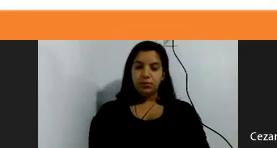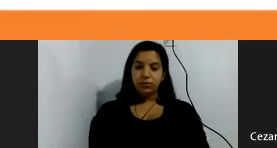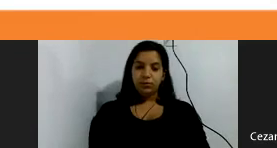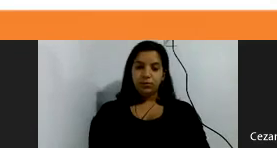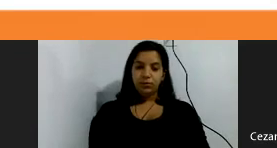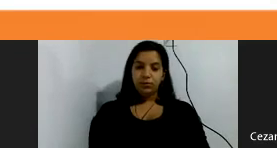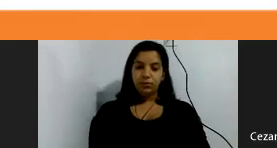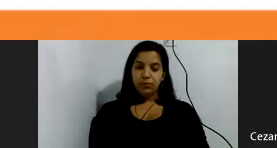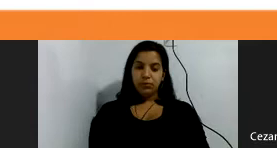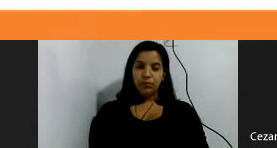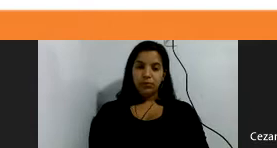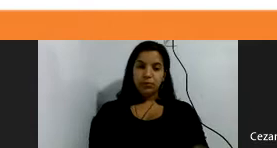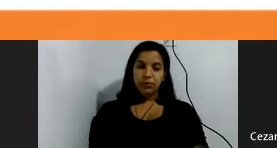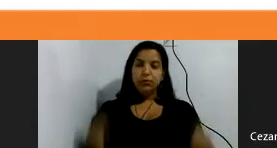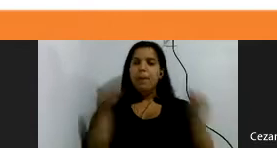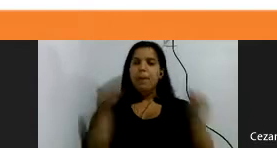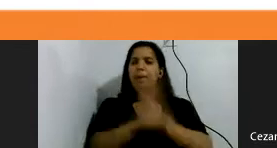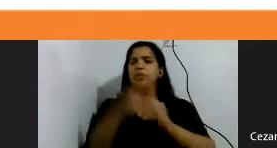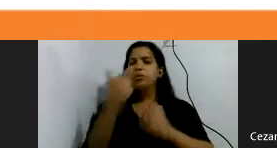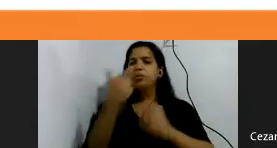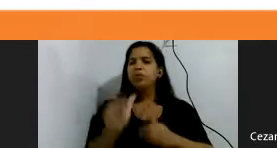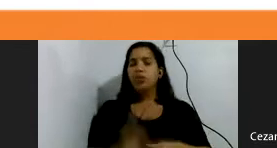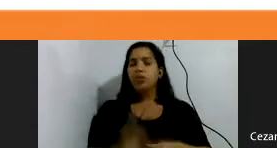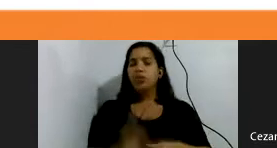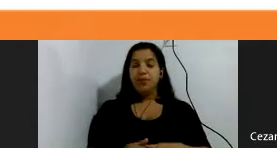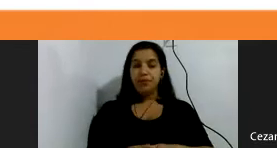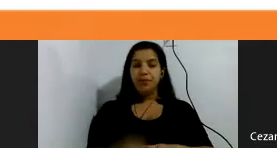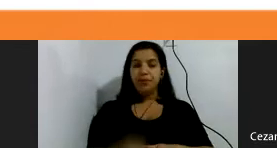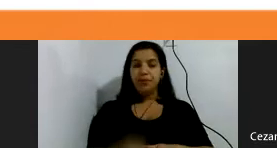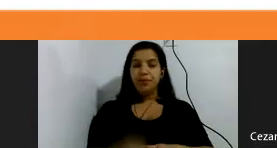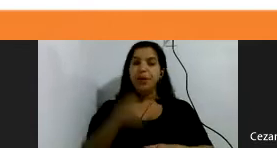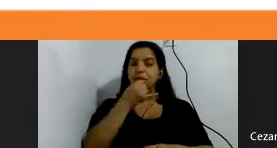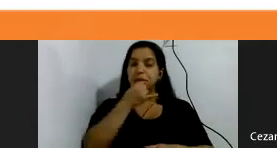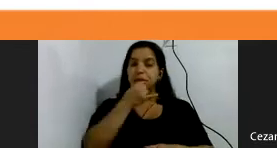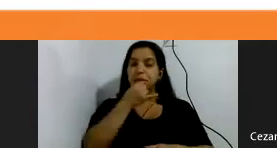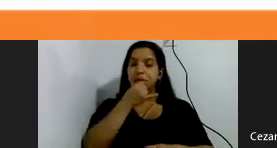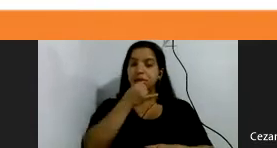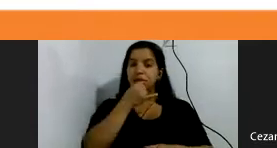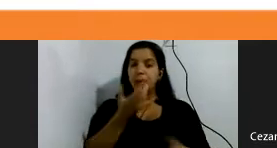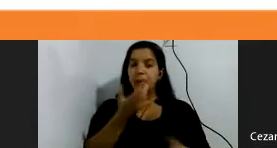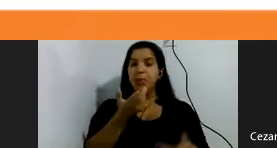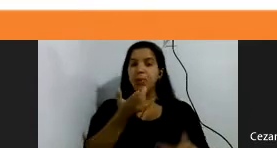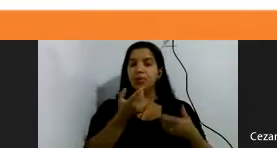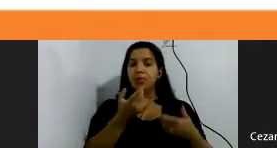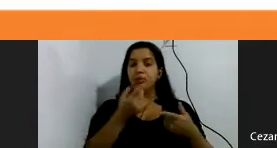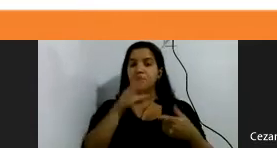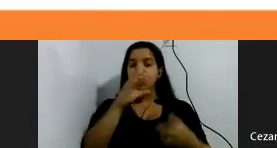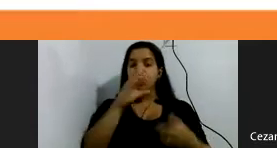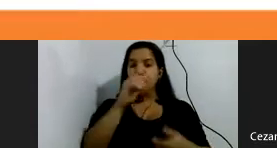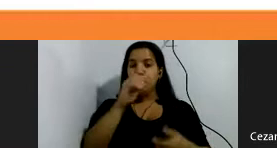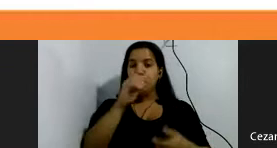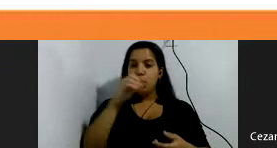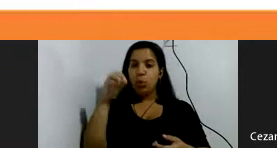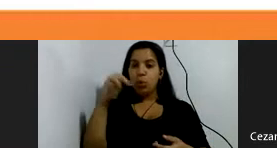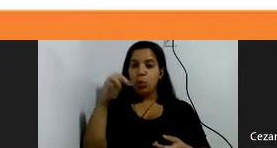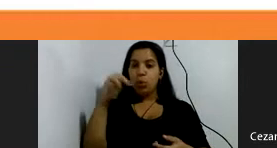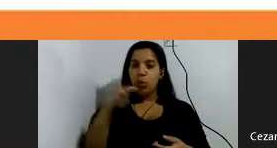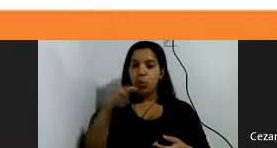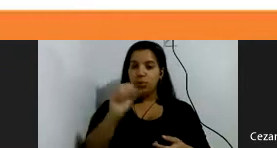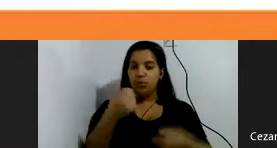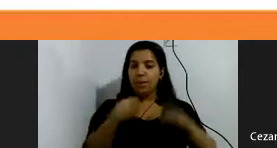Repete a pergunta, Sérgio, por favor. Um exemplo da aplicabilidade do CUMBS indireto, onde a gente